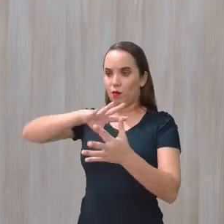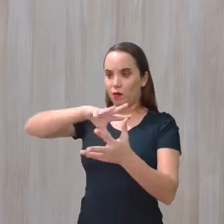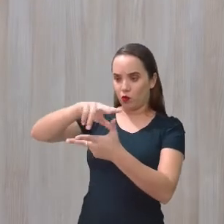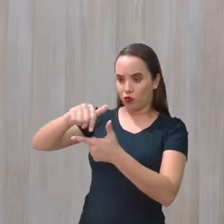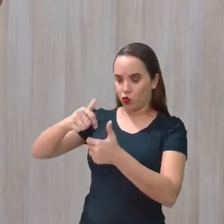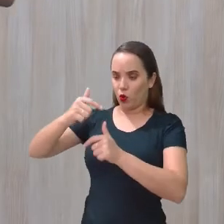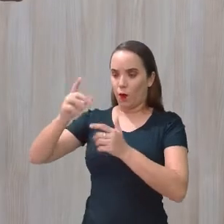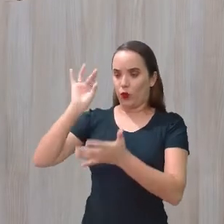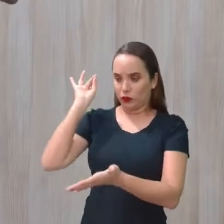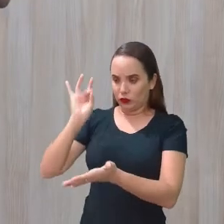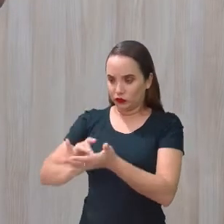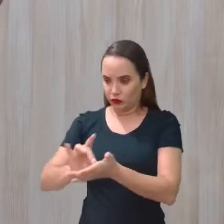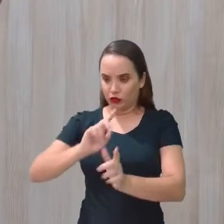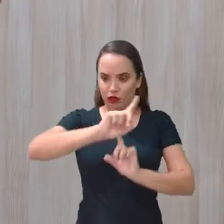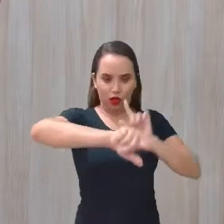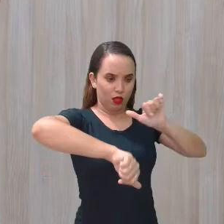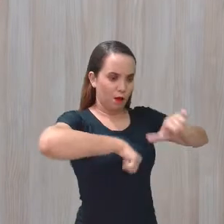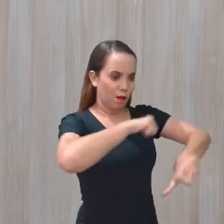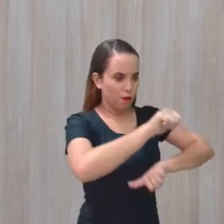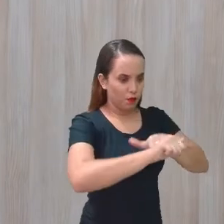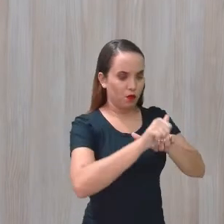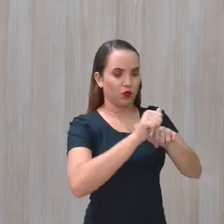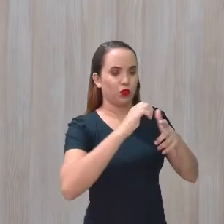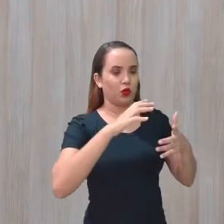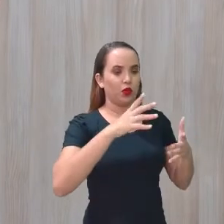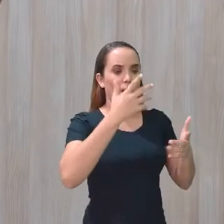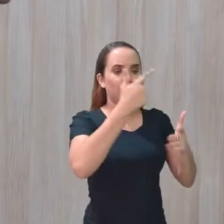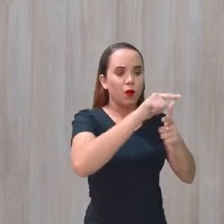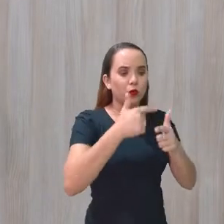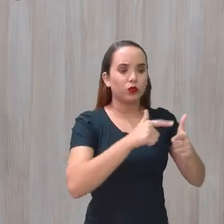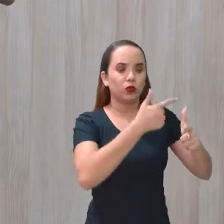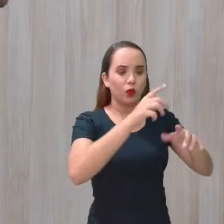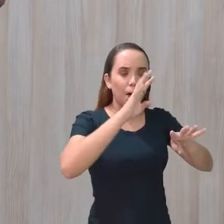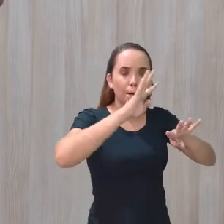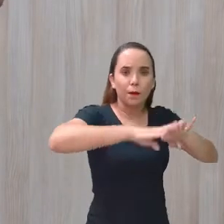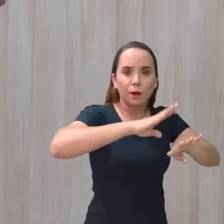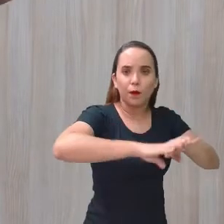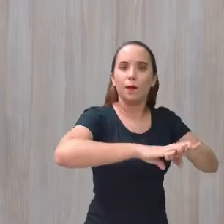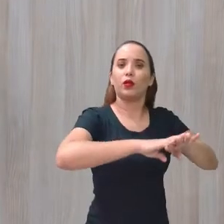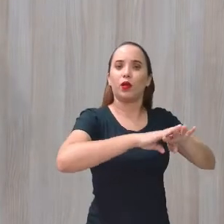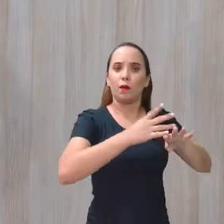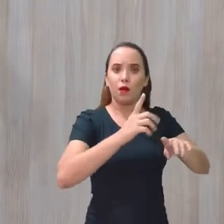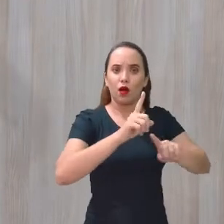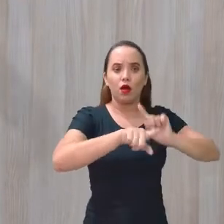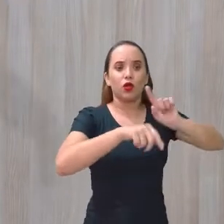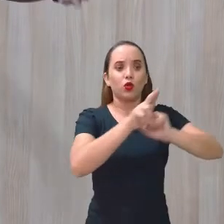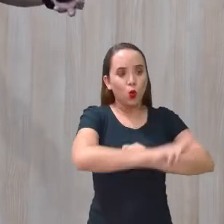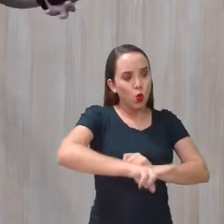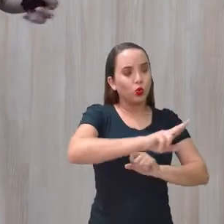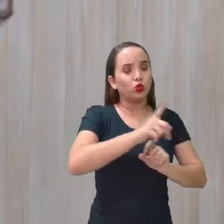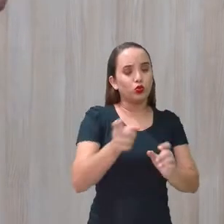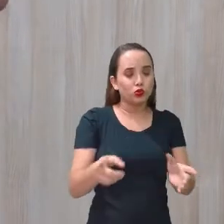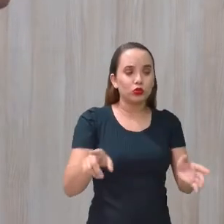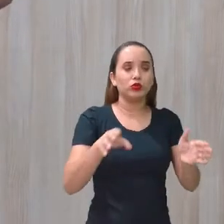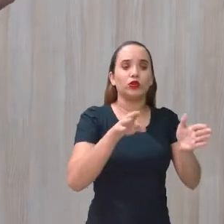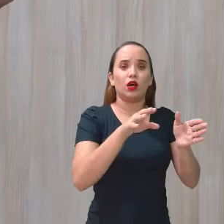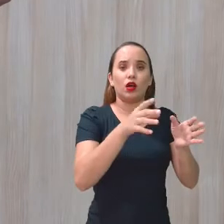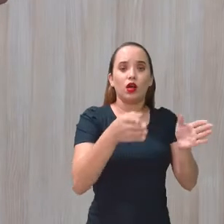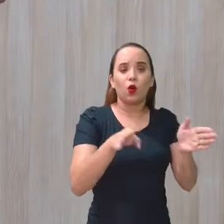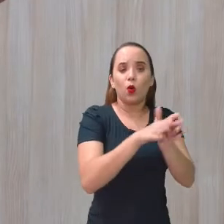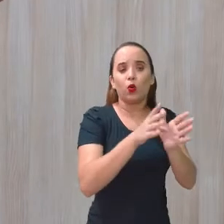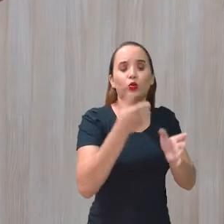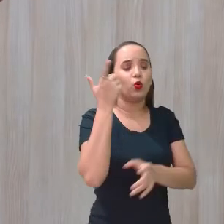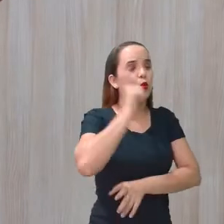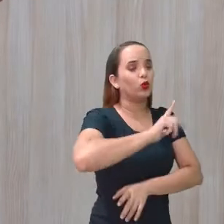numa equação, utilizar as ferramentas matemáticas, chegar aos resultados e voltar ao mundo real, tá certo? Essa é